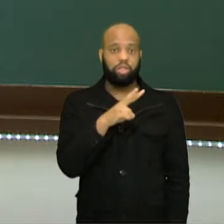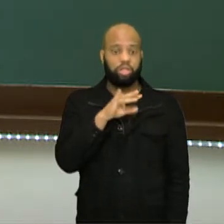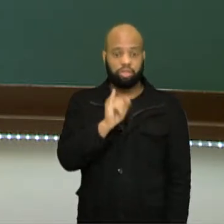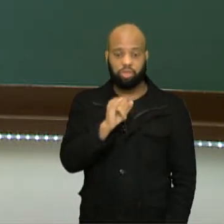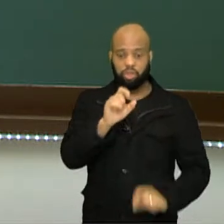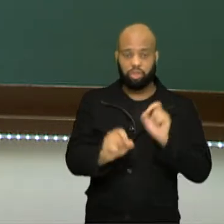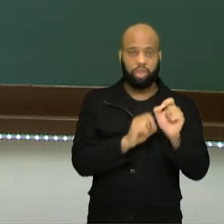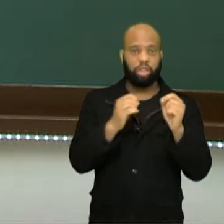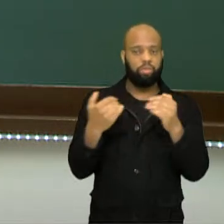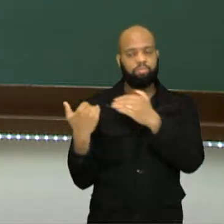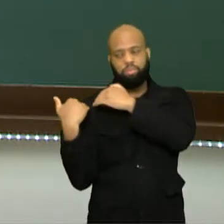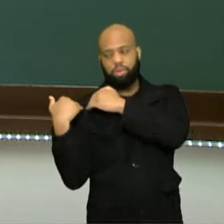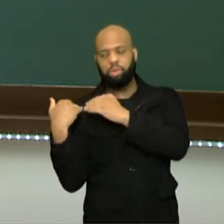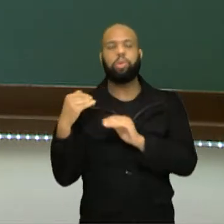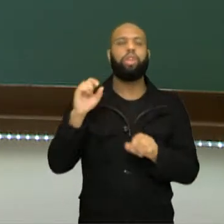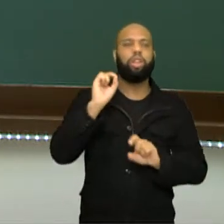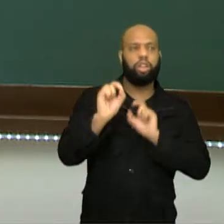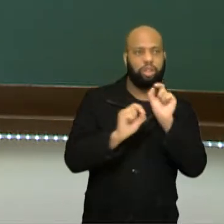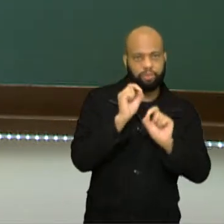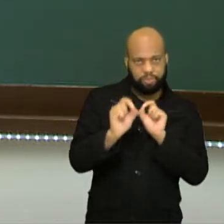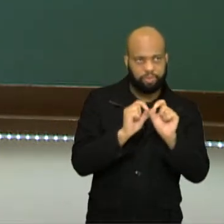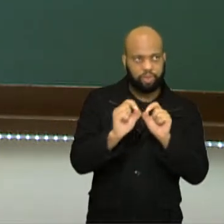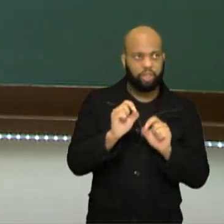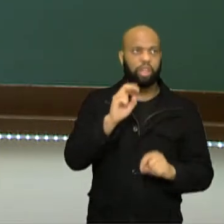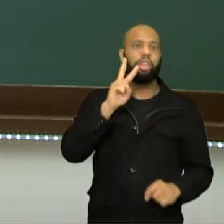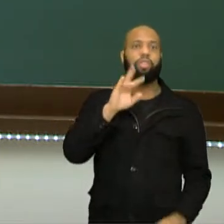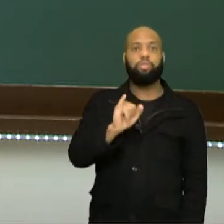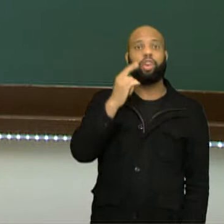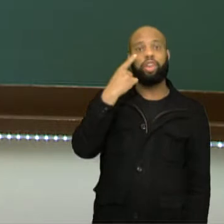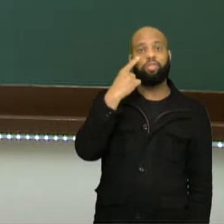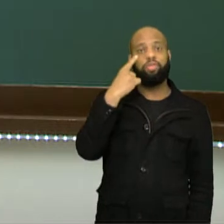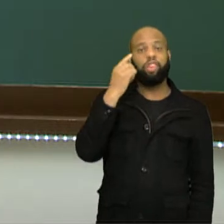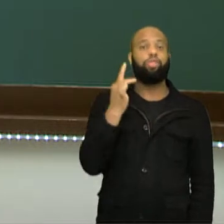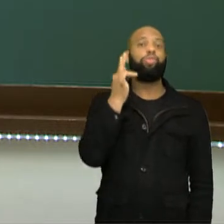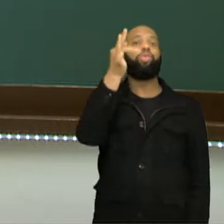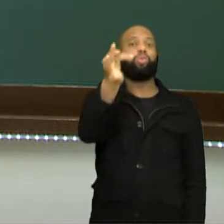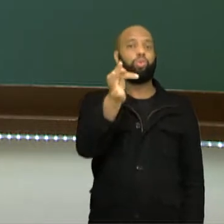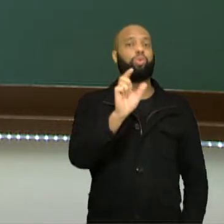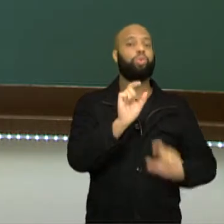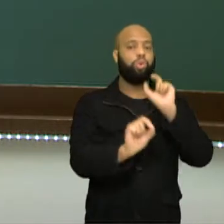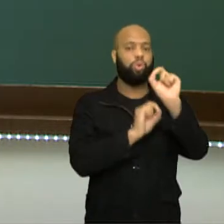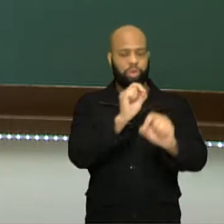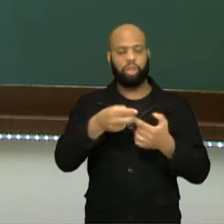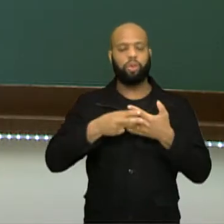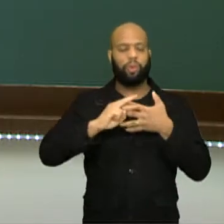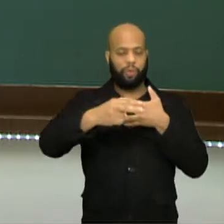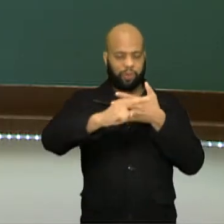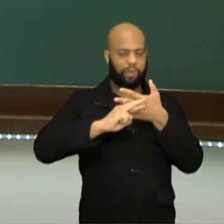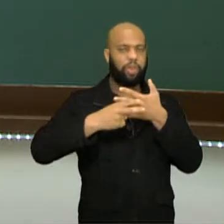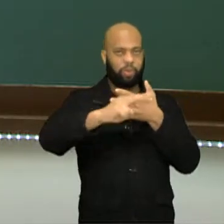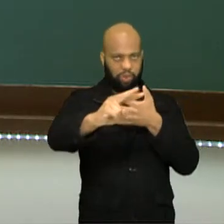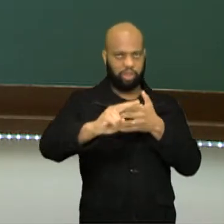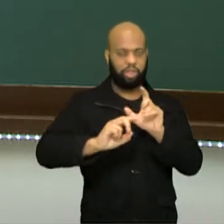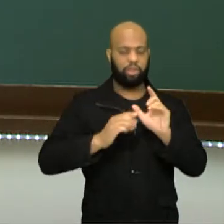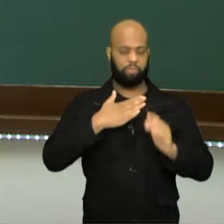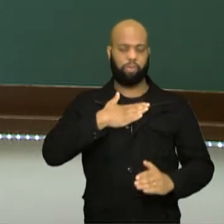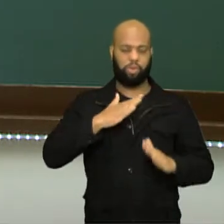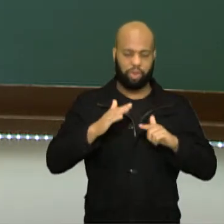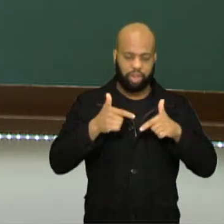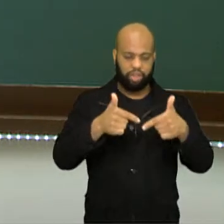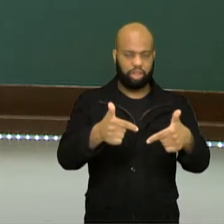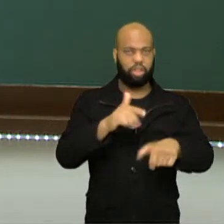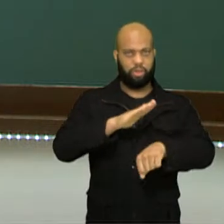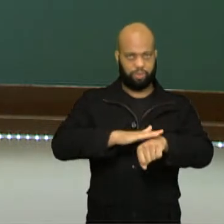essa responsabilidade de vislumbrar lá na frente quais serão as consequências das minhas ações